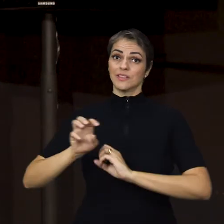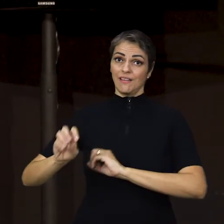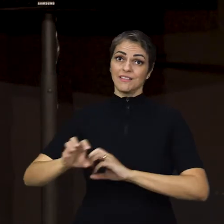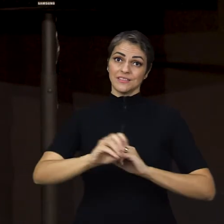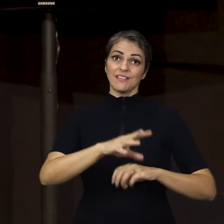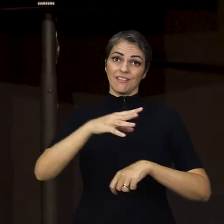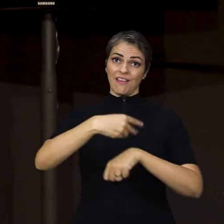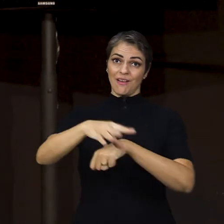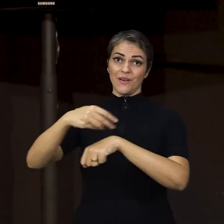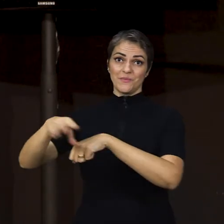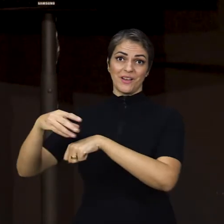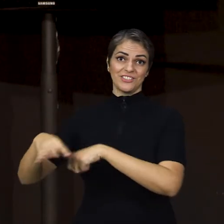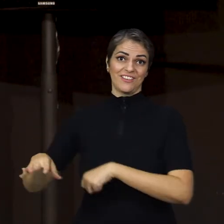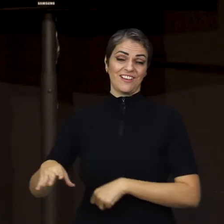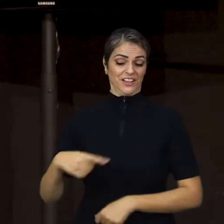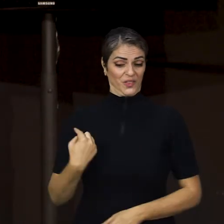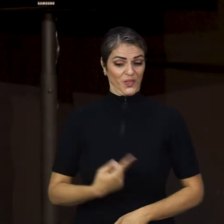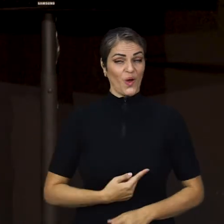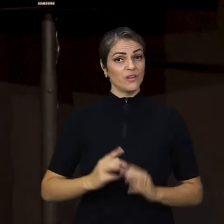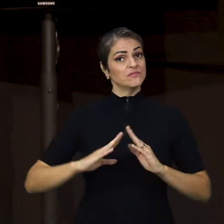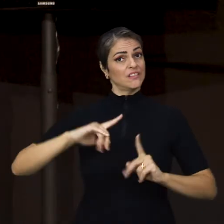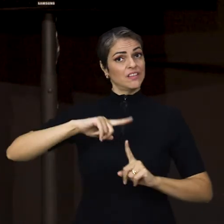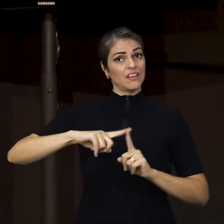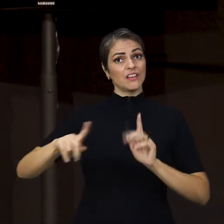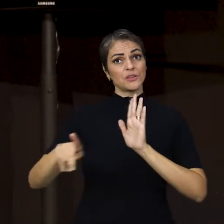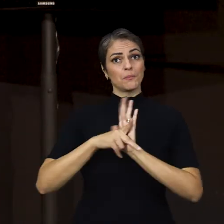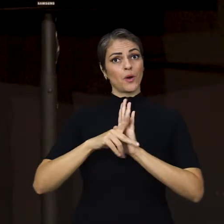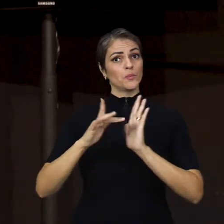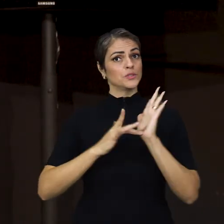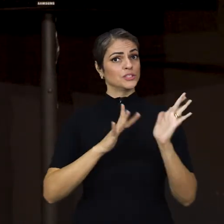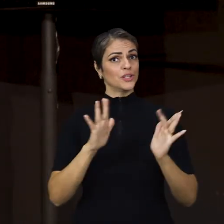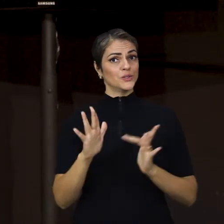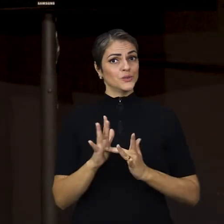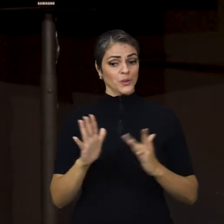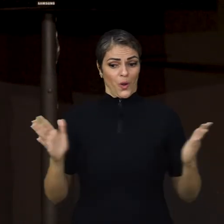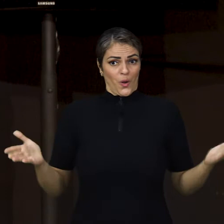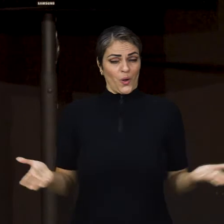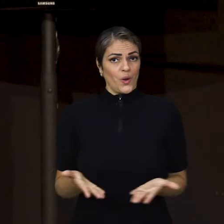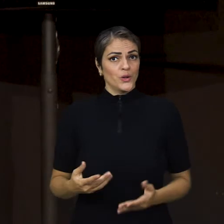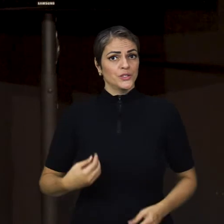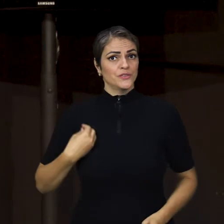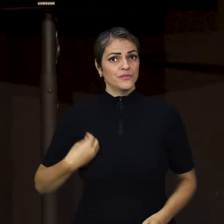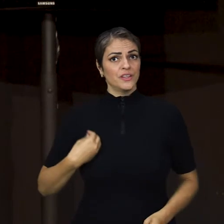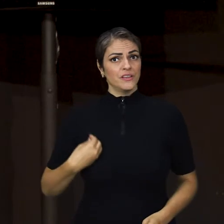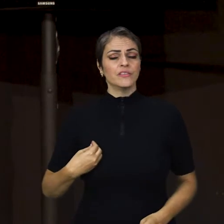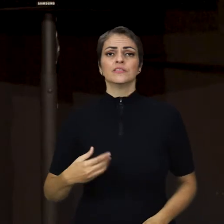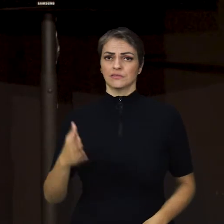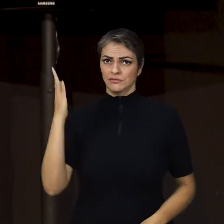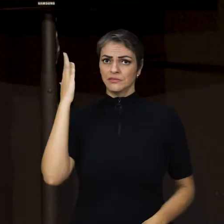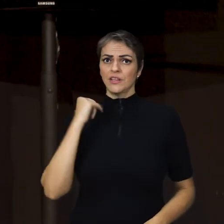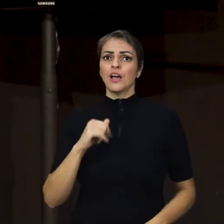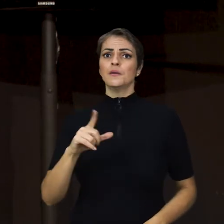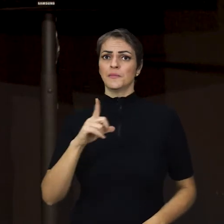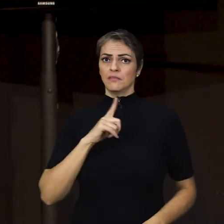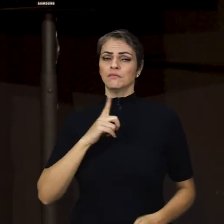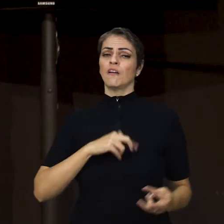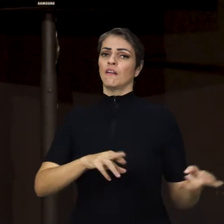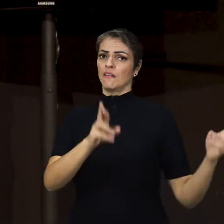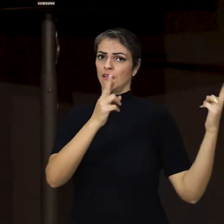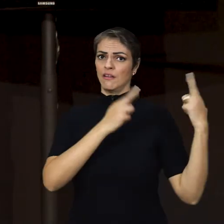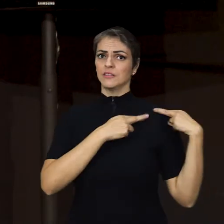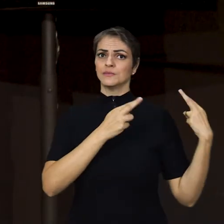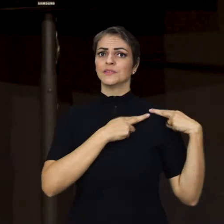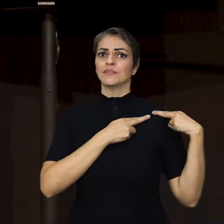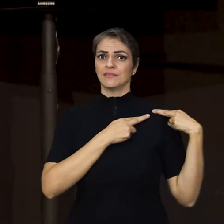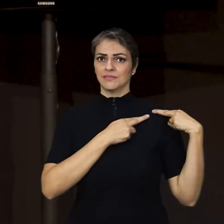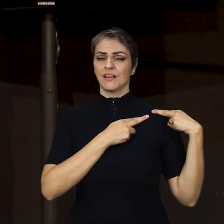porque nós, como a igreja de Jesus, nestes dias, neste tempo, nós temos como mandato, nós temos